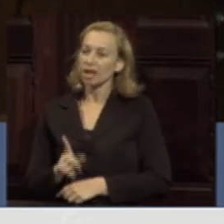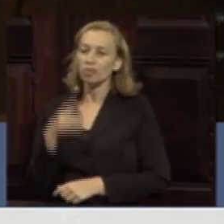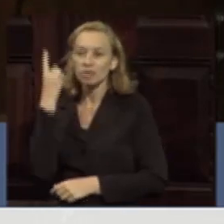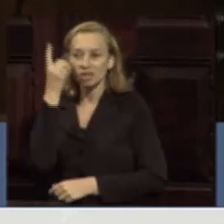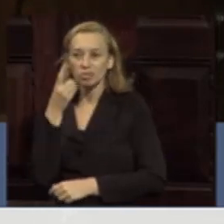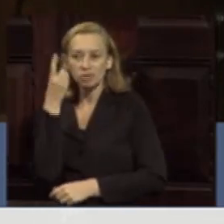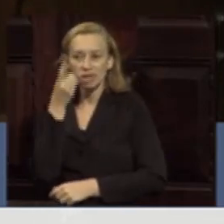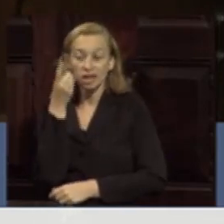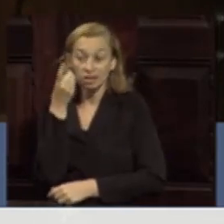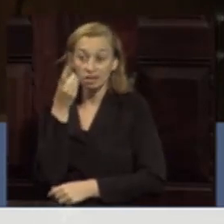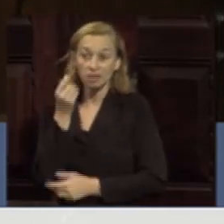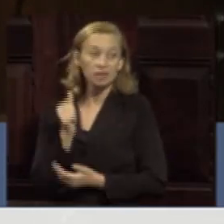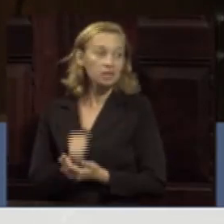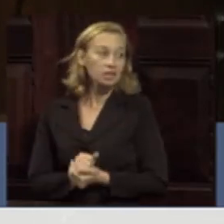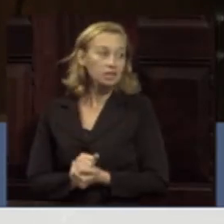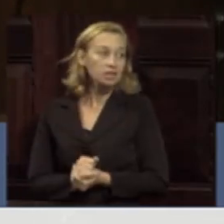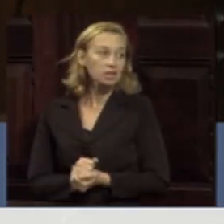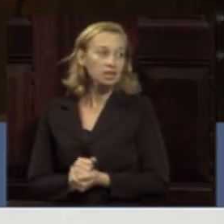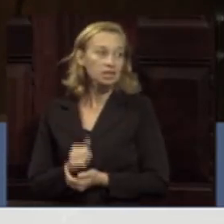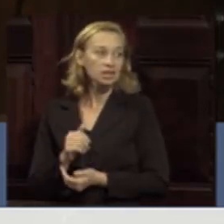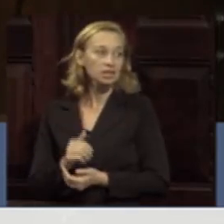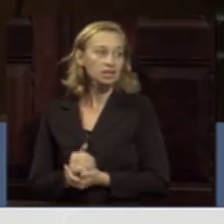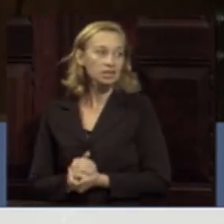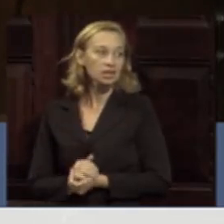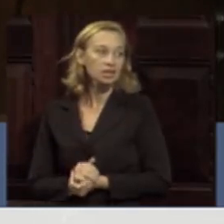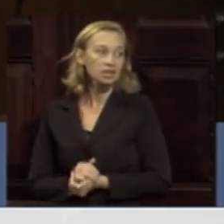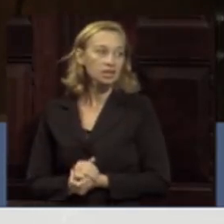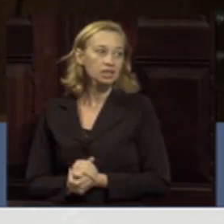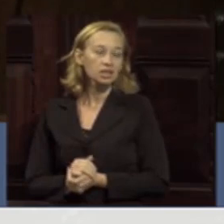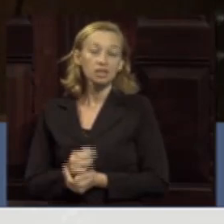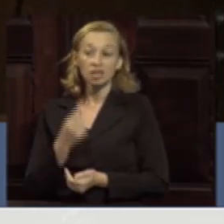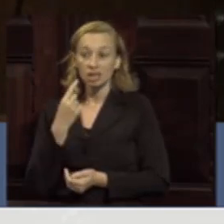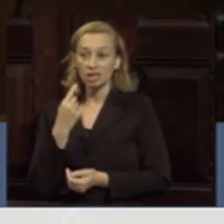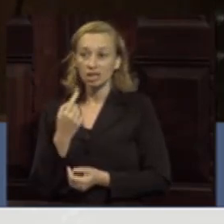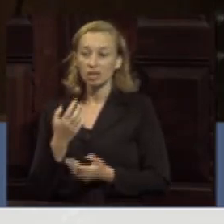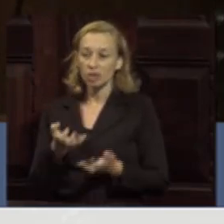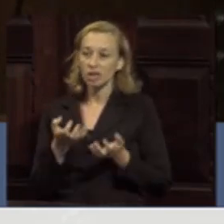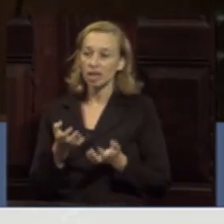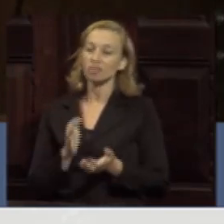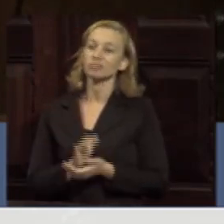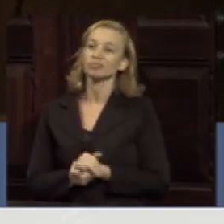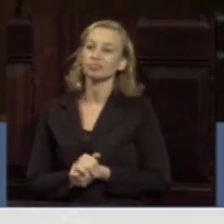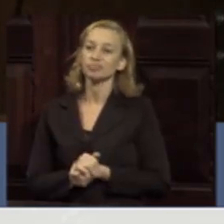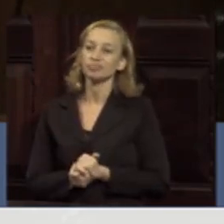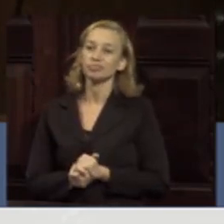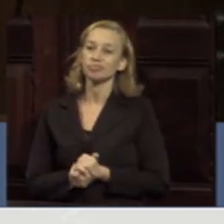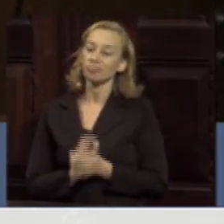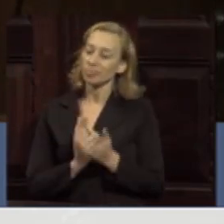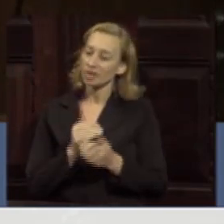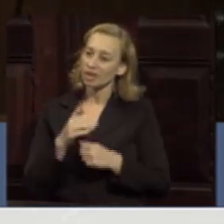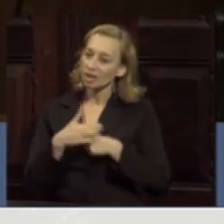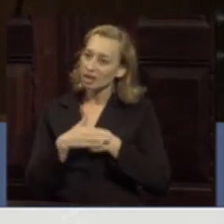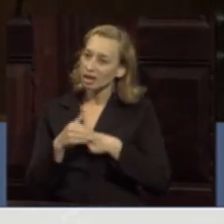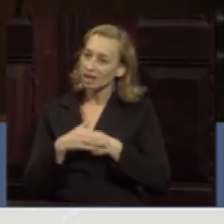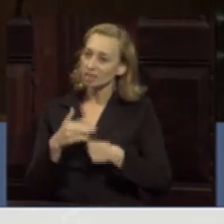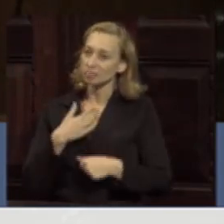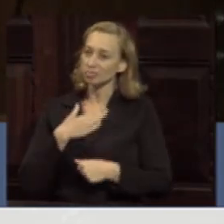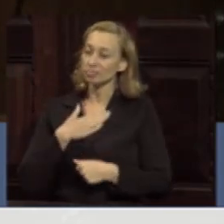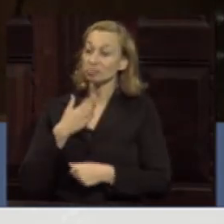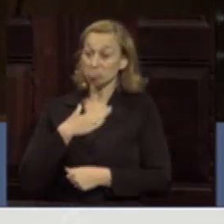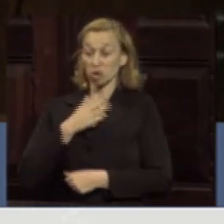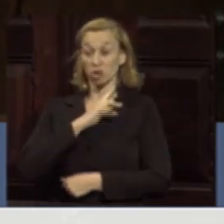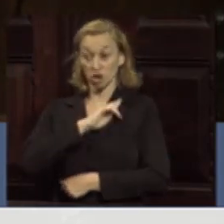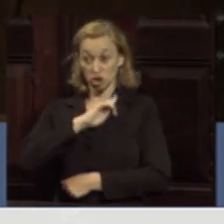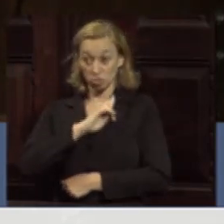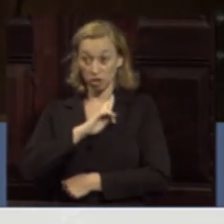não só no coração de todos os homens, mas na sociedade. Então, quero aqui deixar aí registrado o meu carinho, o meu apreço e o meu respeito,